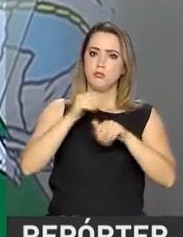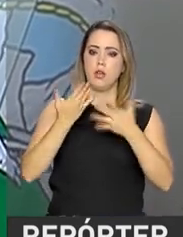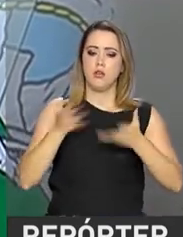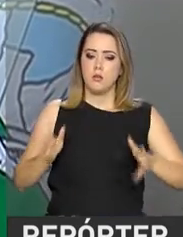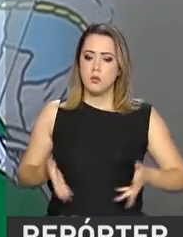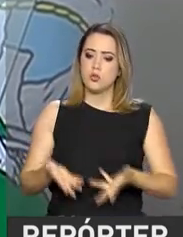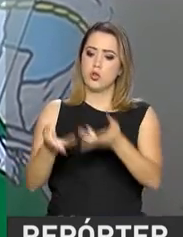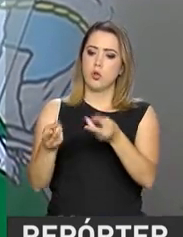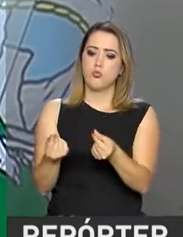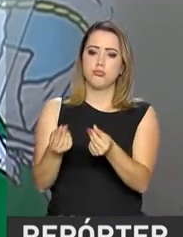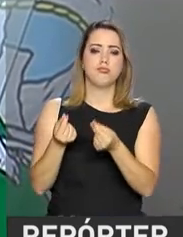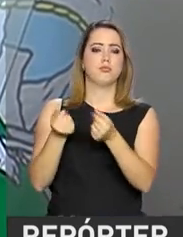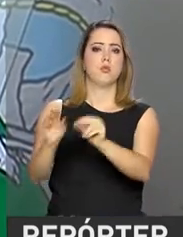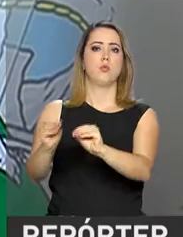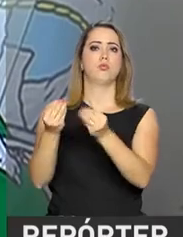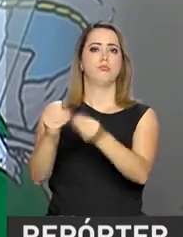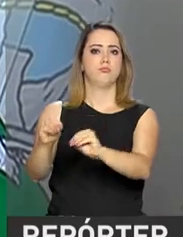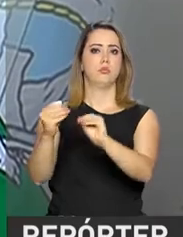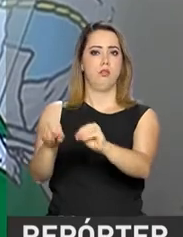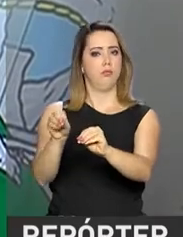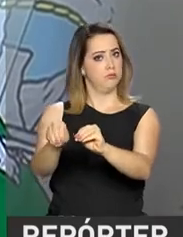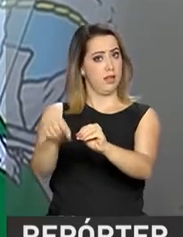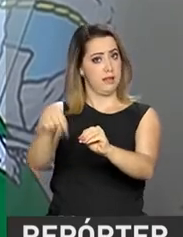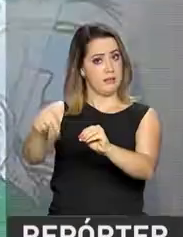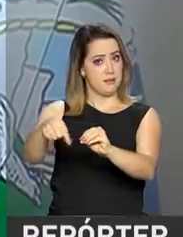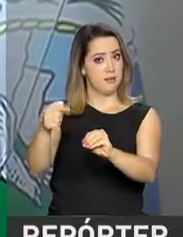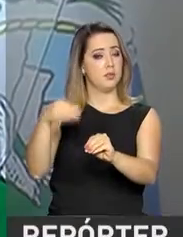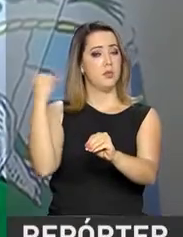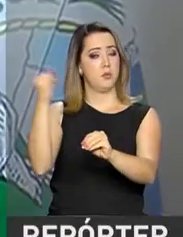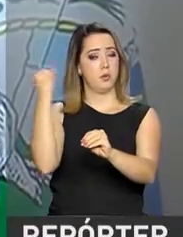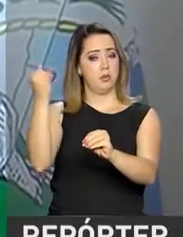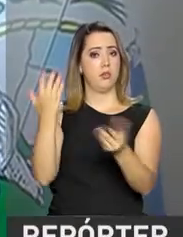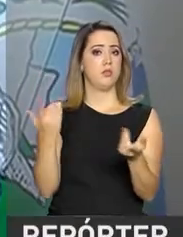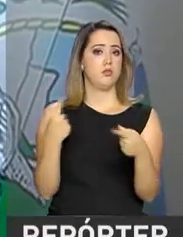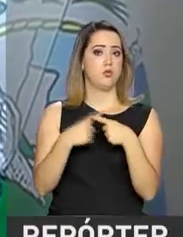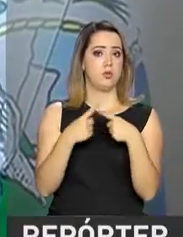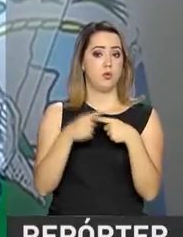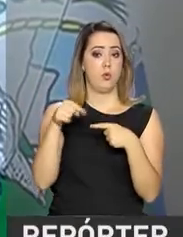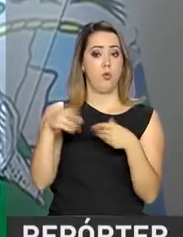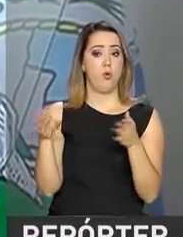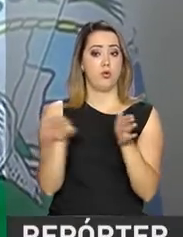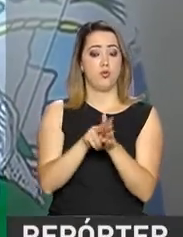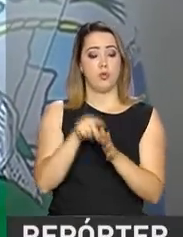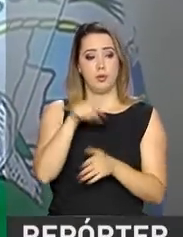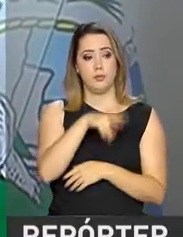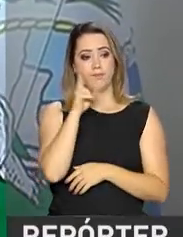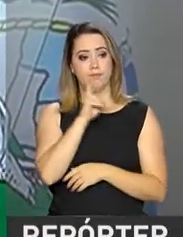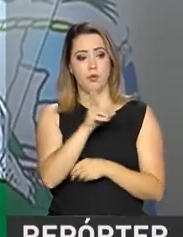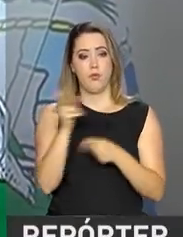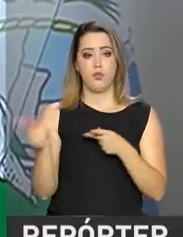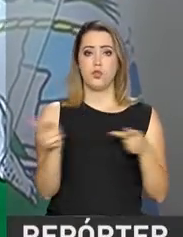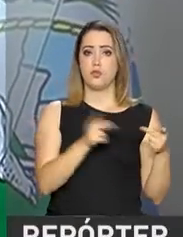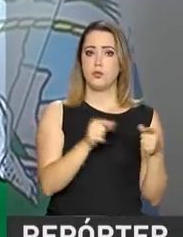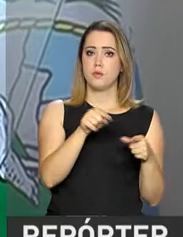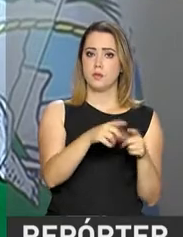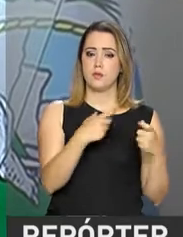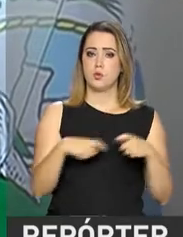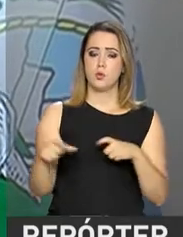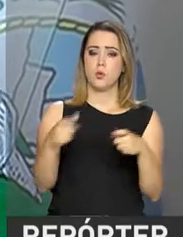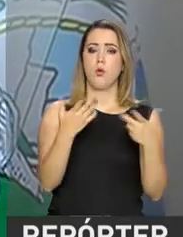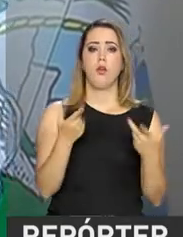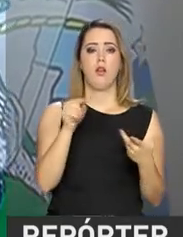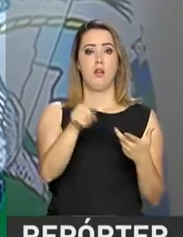que possam auxiliar o Instituto Cérebro. Hoje, quando chego aqui e visito as dependências do Instituto